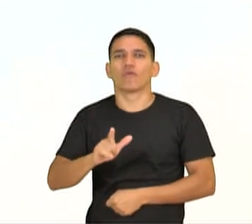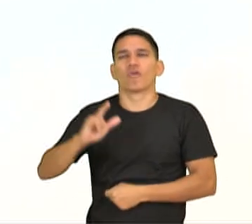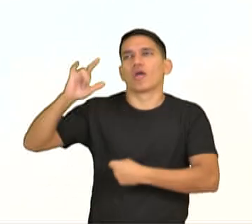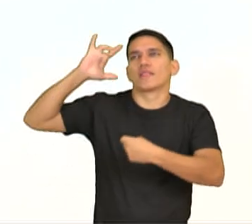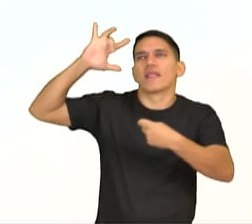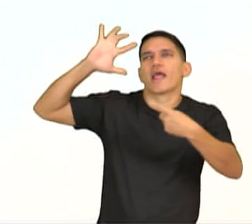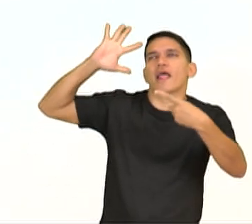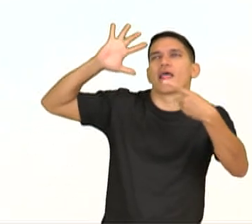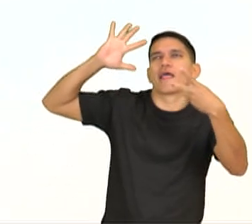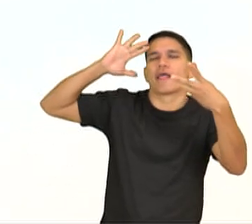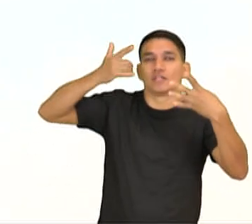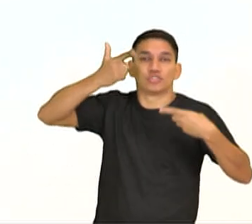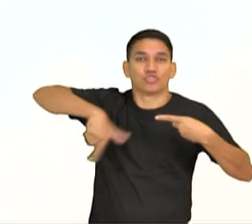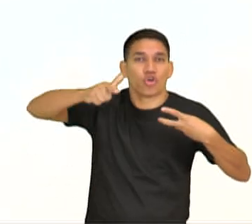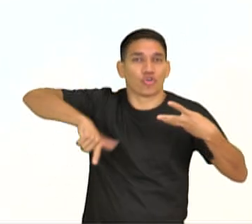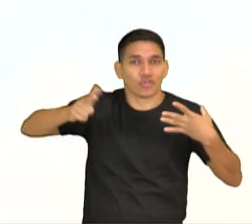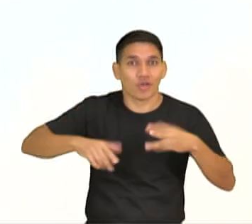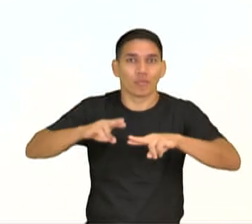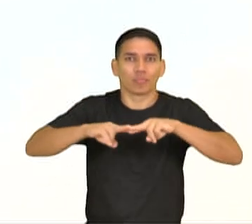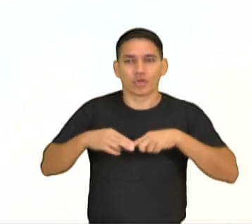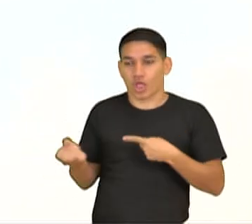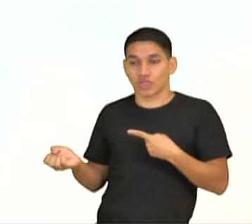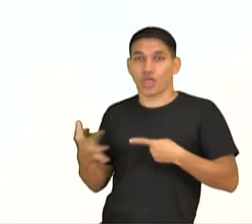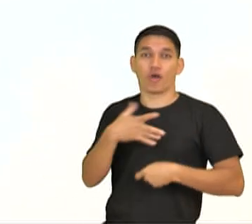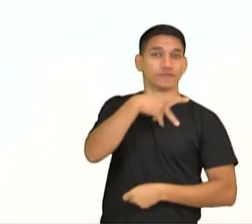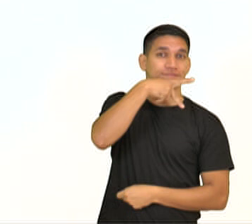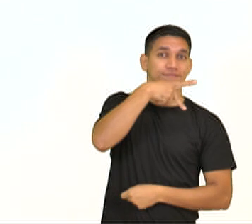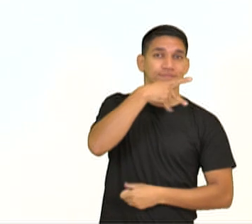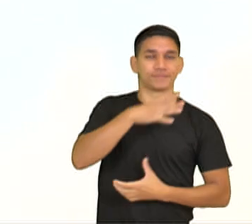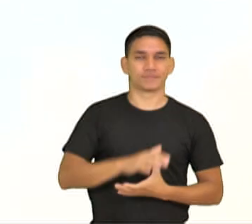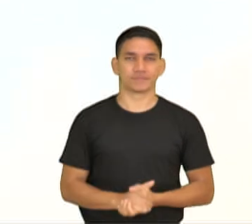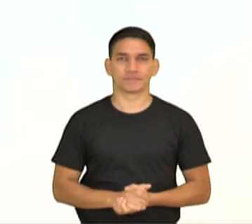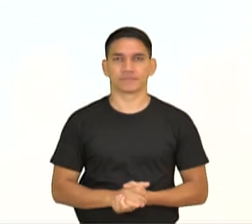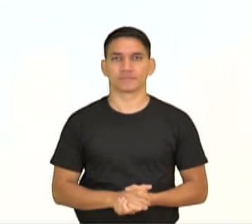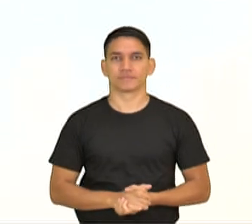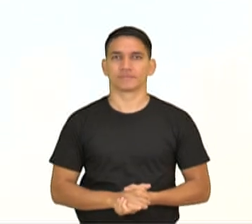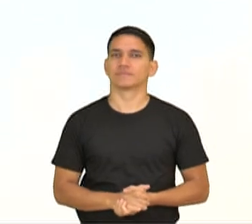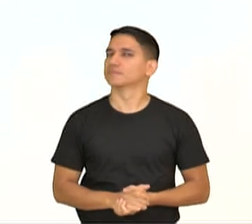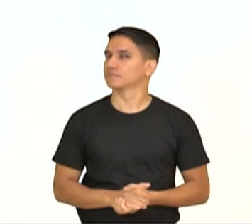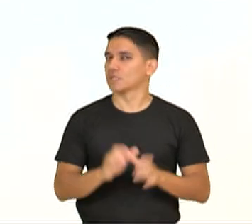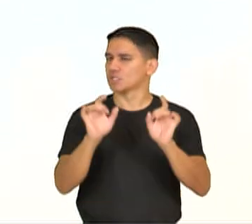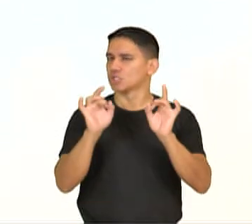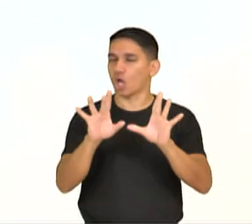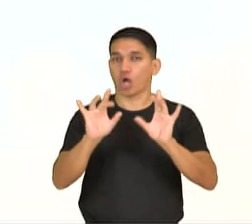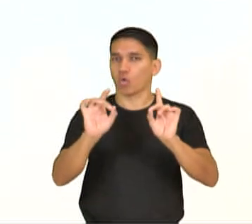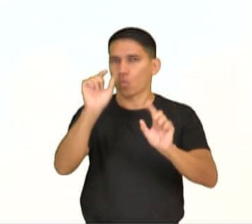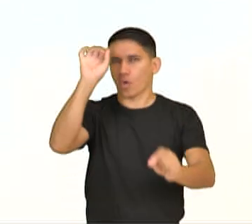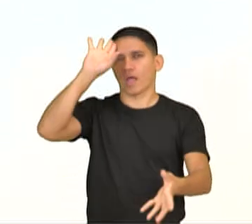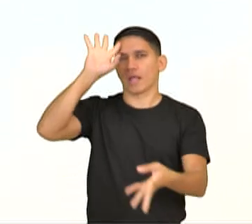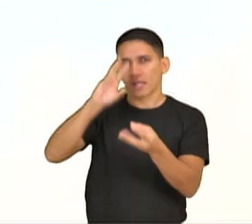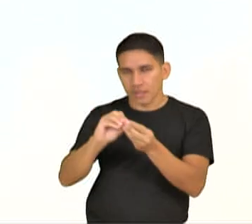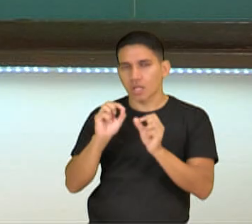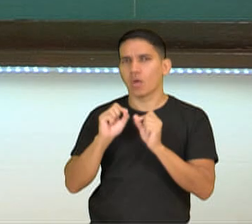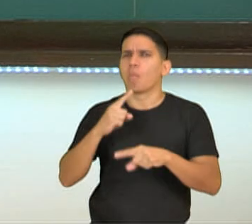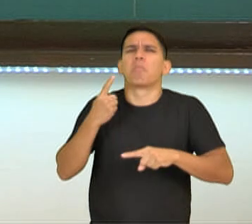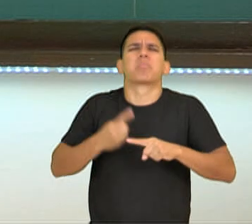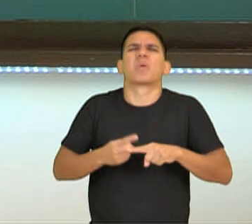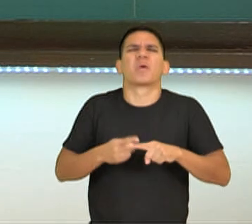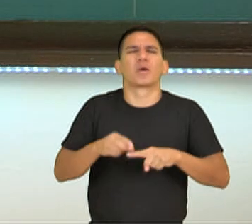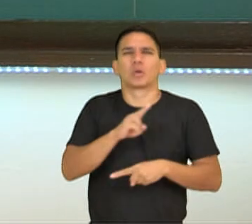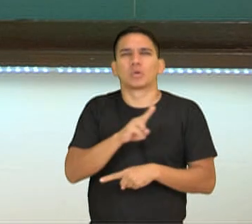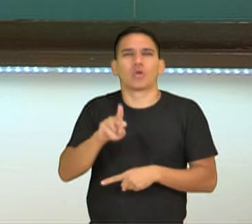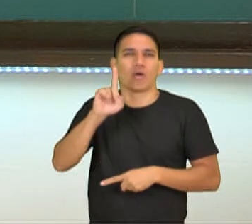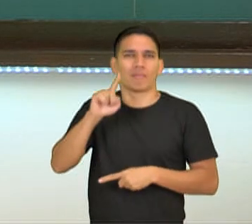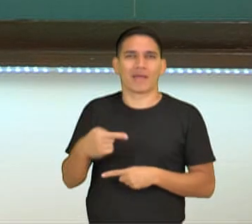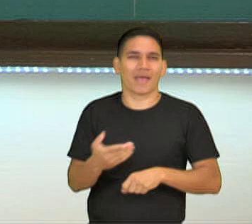por isso a gente chama ela de neoplatônica ou neoplatonismo. Só para a gente entender bem por que esse nome é